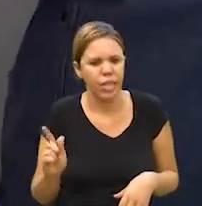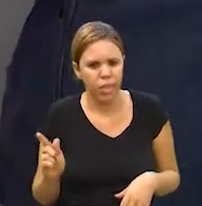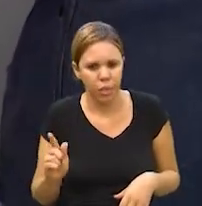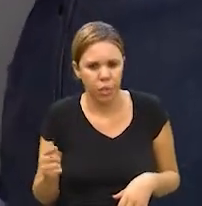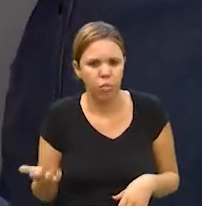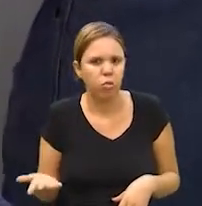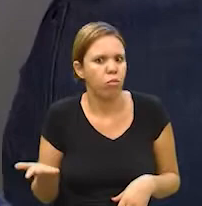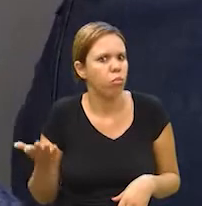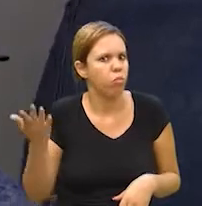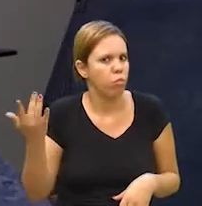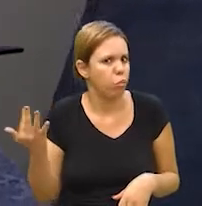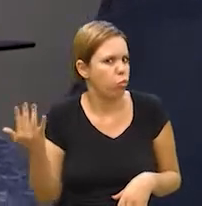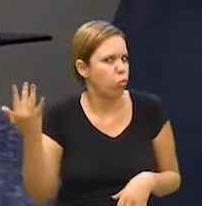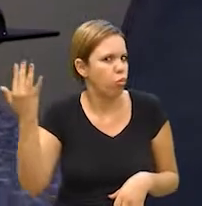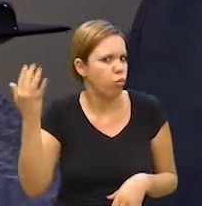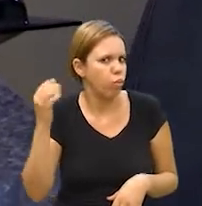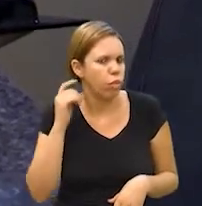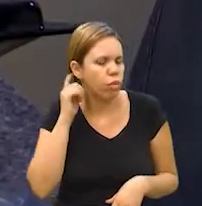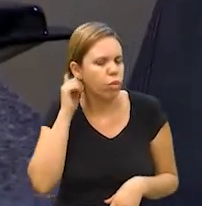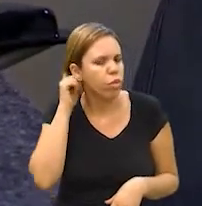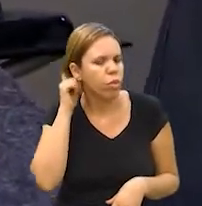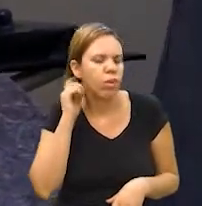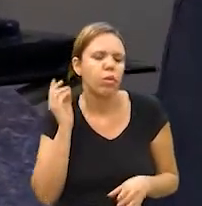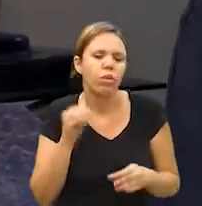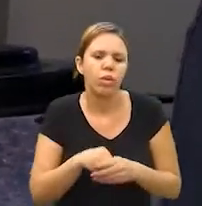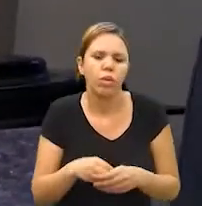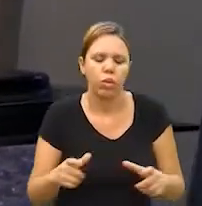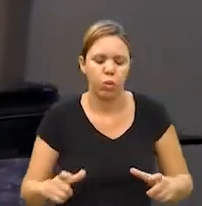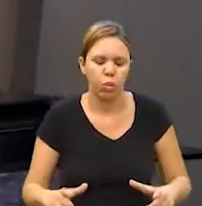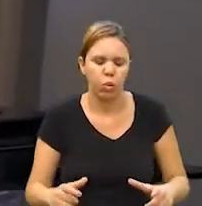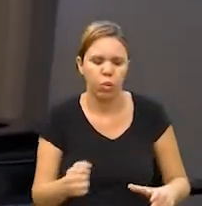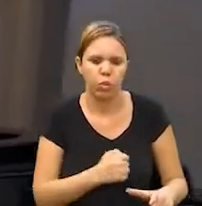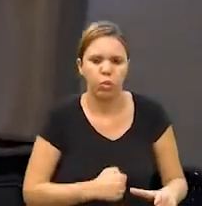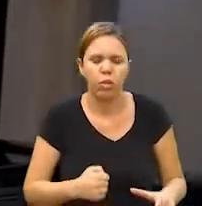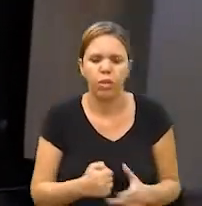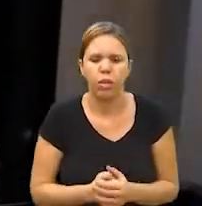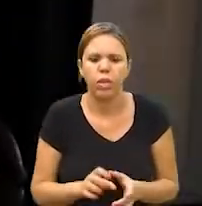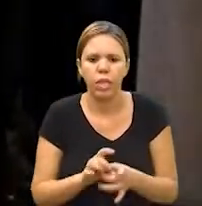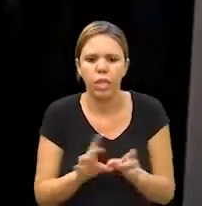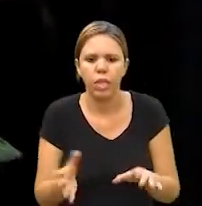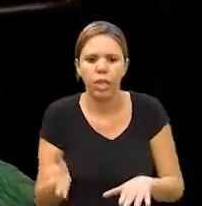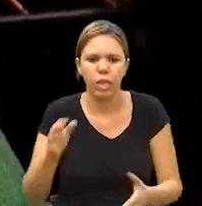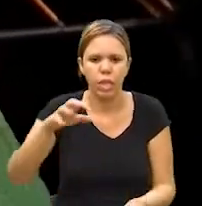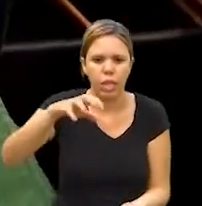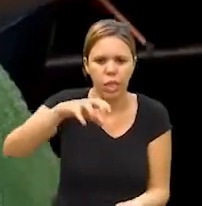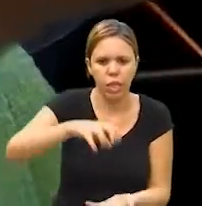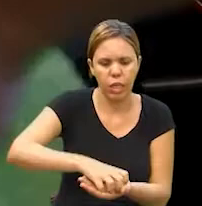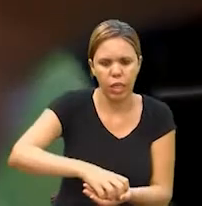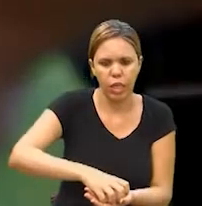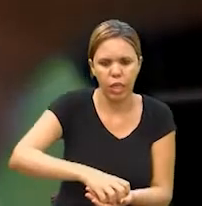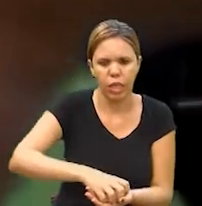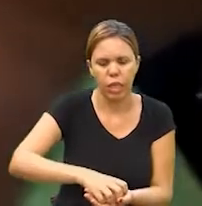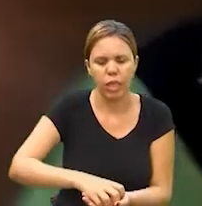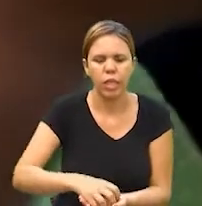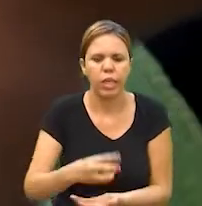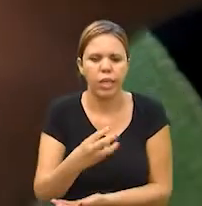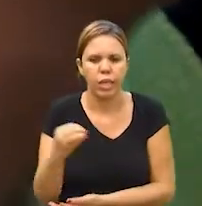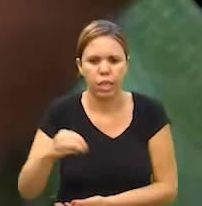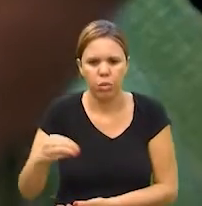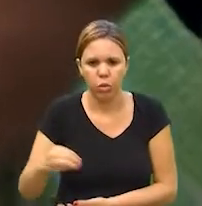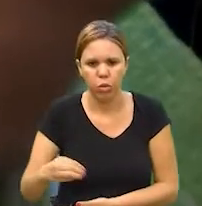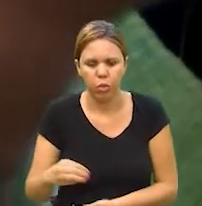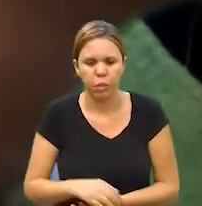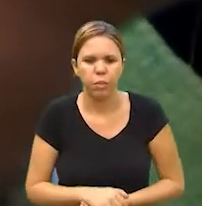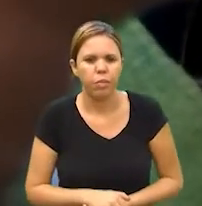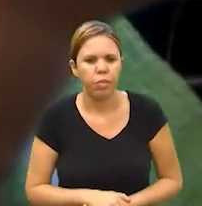forno alto. É um forno alto. Aí colocou então dentro da panela. Isso. Deixa tampado por mais deixa quanto tempo? Deixa tampado por 30 minutos.